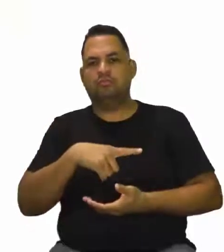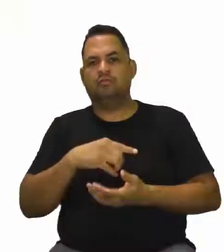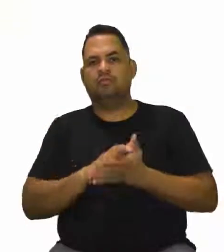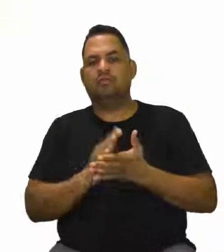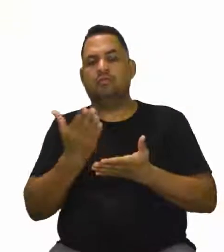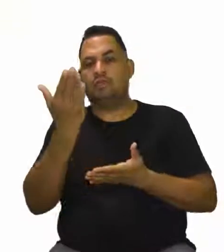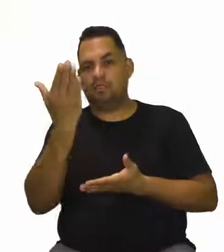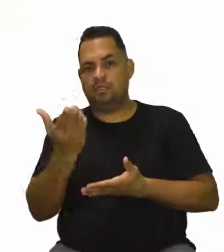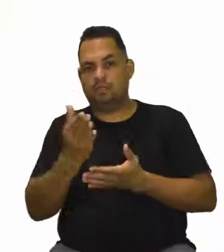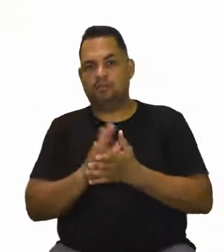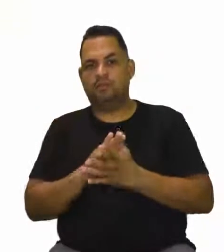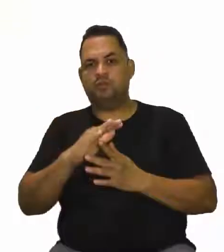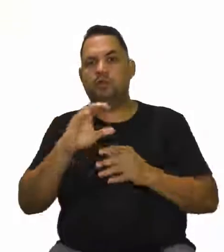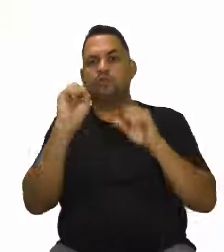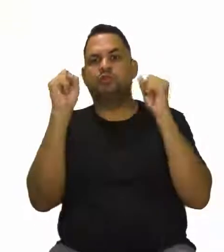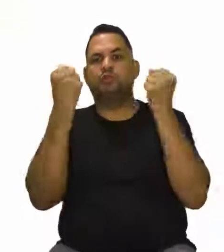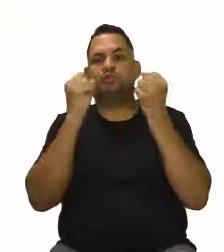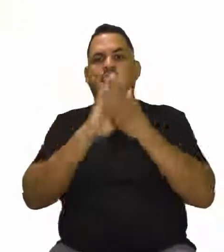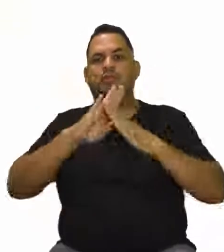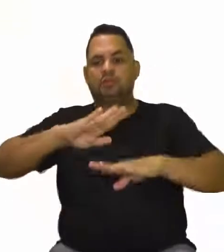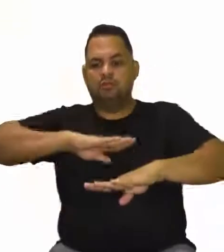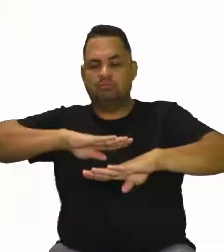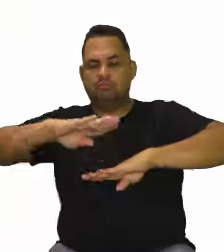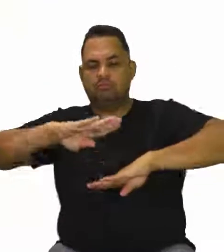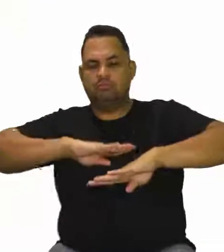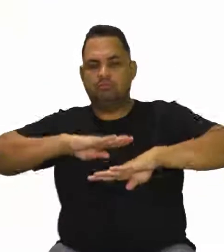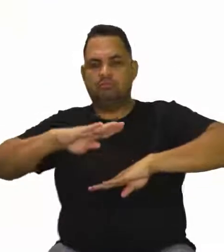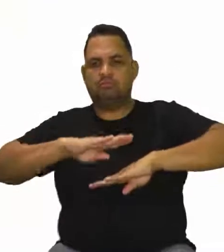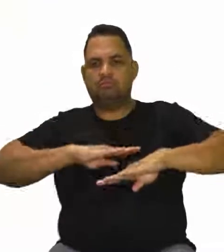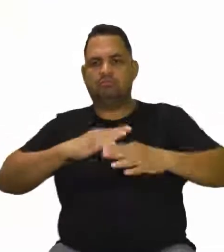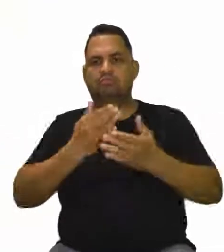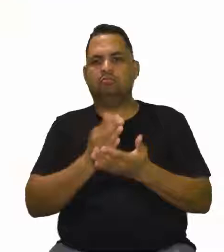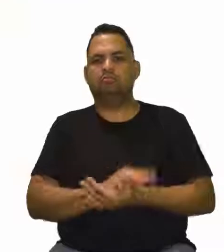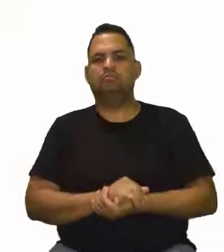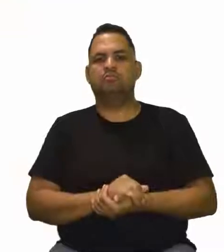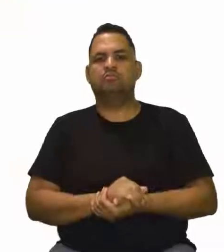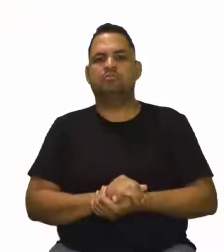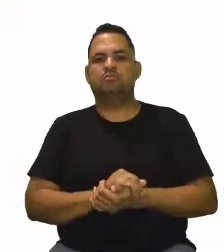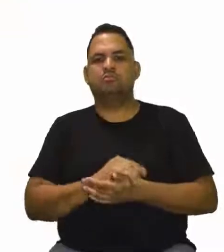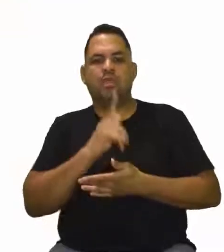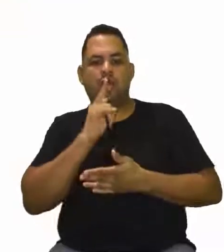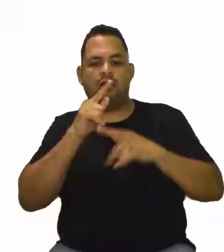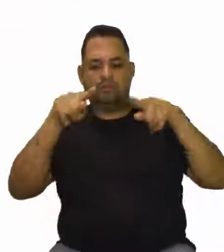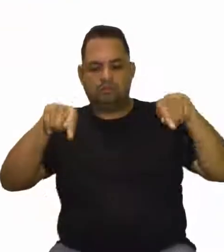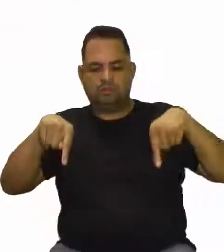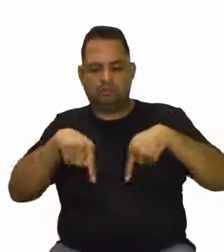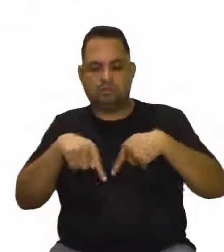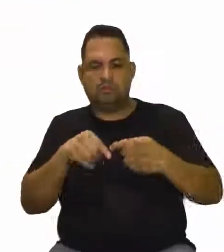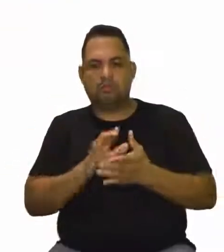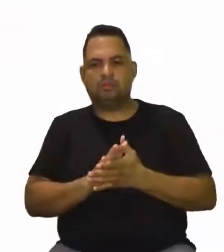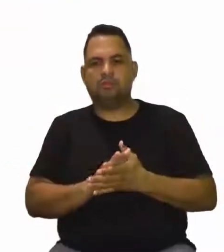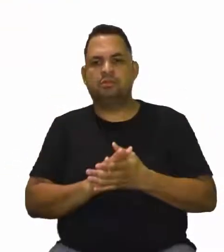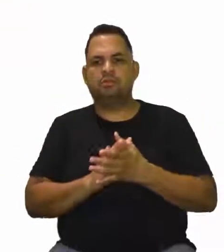de condicionamento, e aí vamos lembrar a ginástica, a hidroginástica,